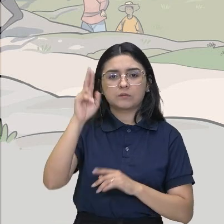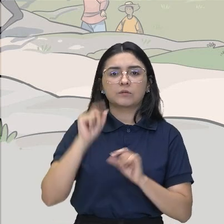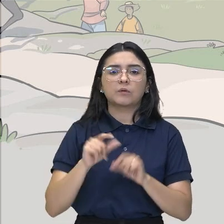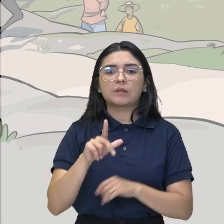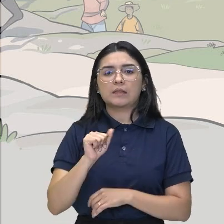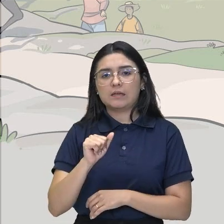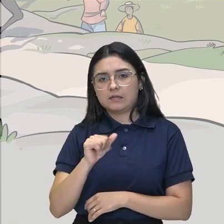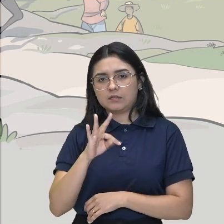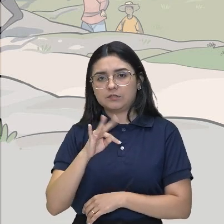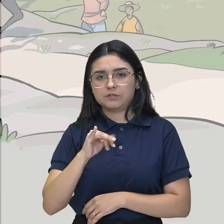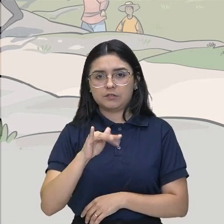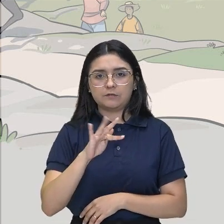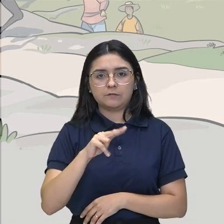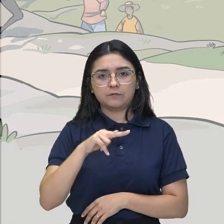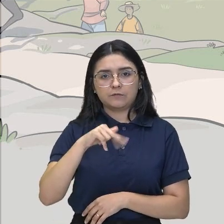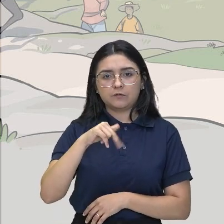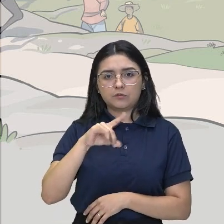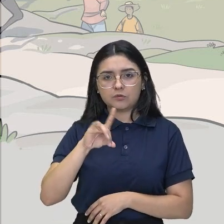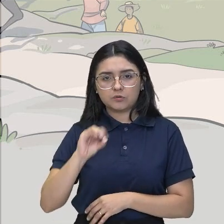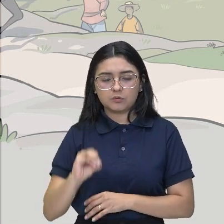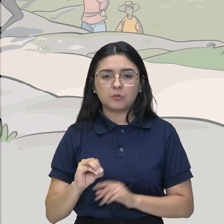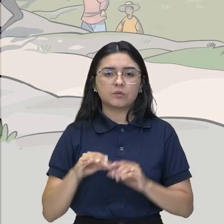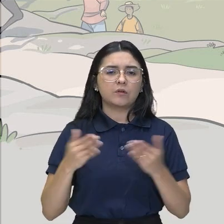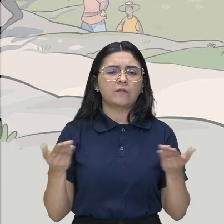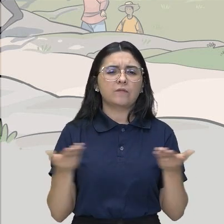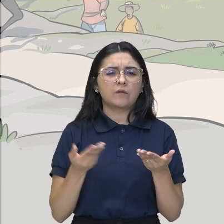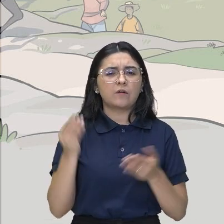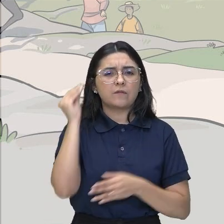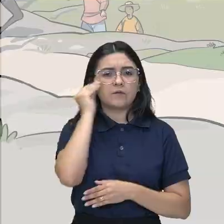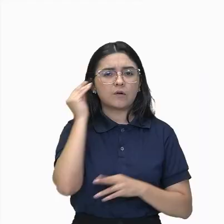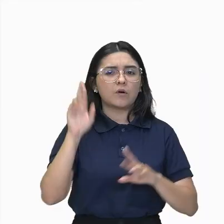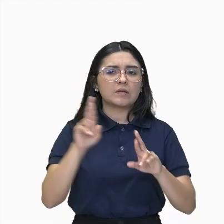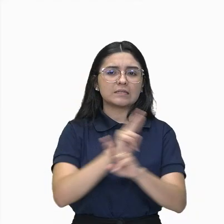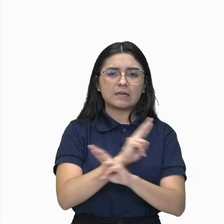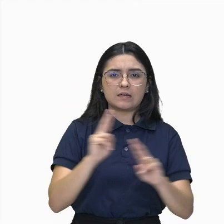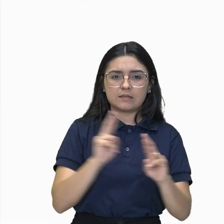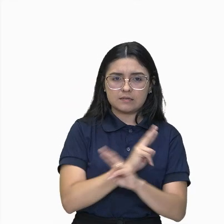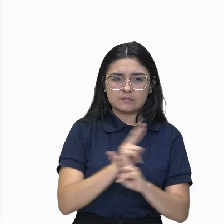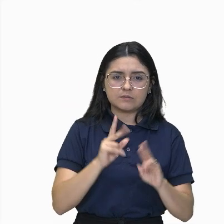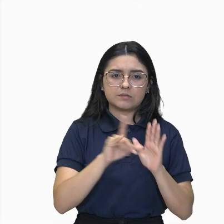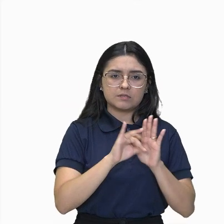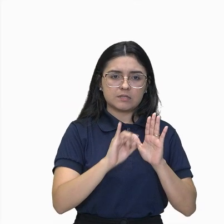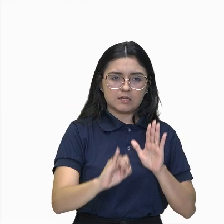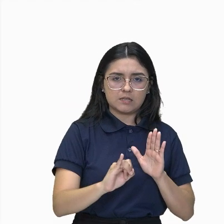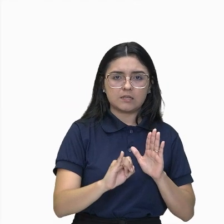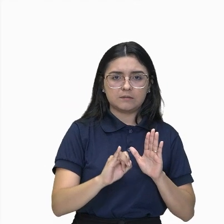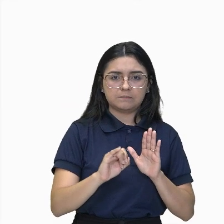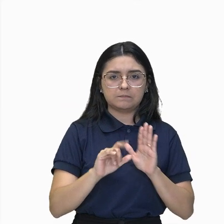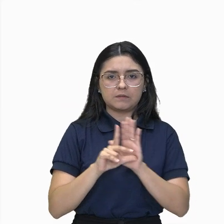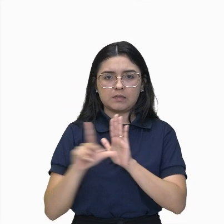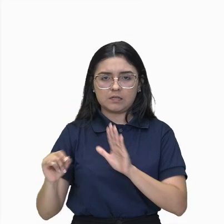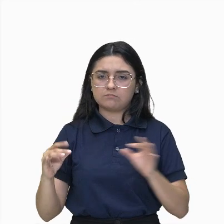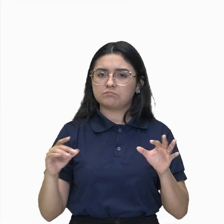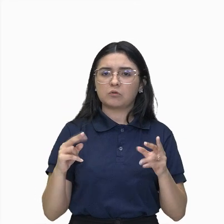latifundiário. Então vamos ver qual é a relação entre essa lei Eusébio Queiroz e a Lei de Terras, vamos lá, o texto fala o seguinte para a